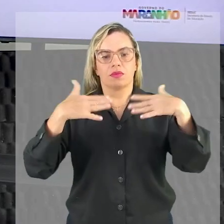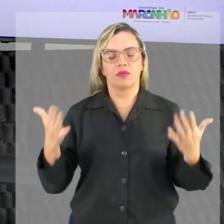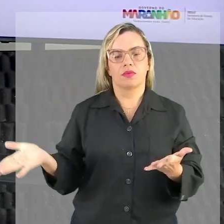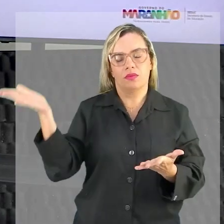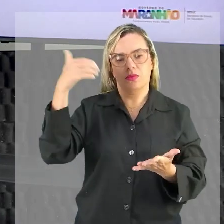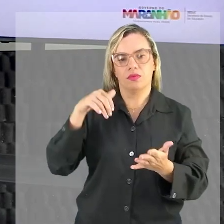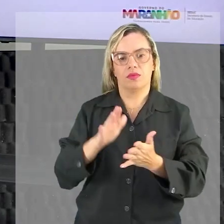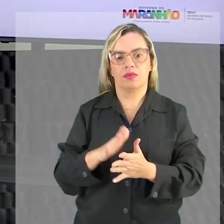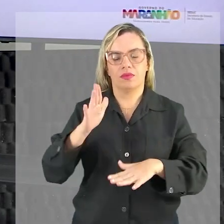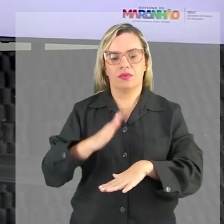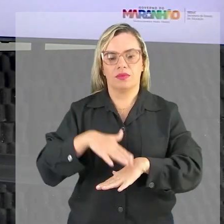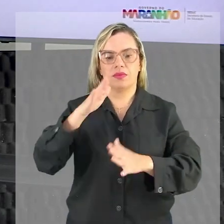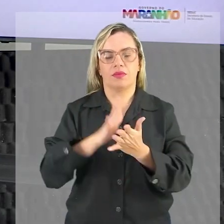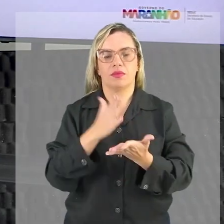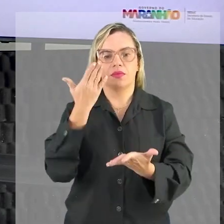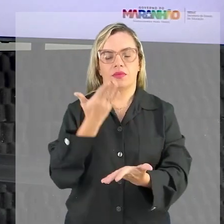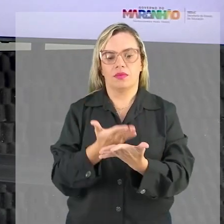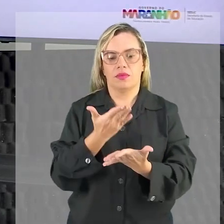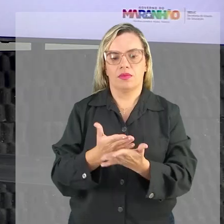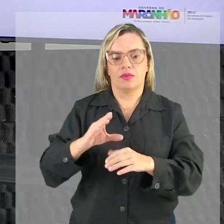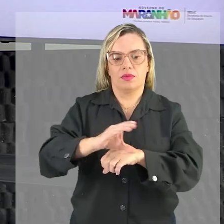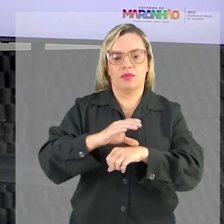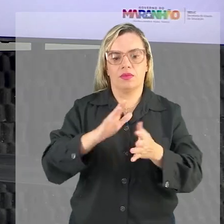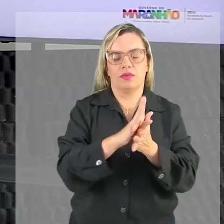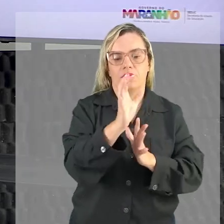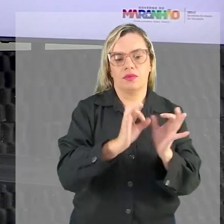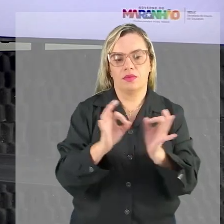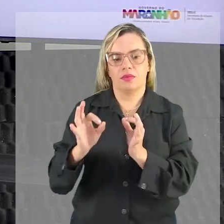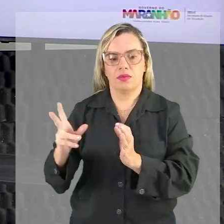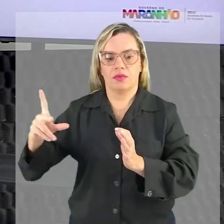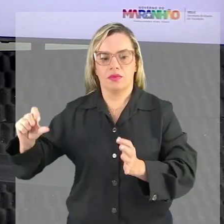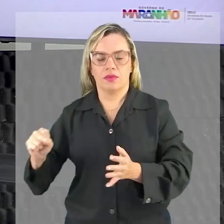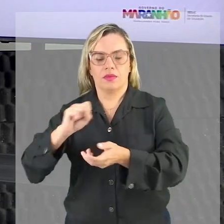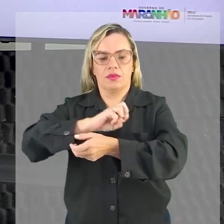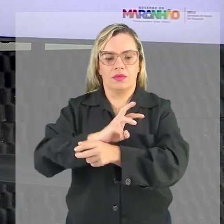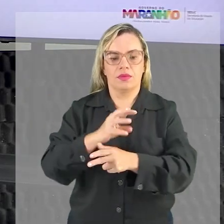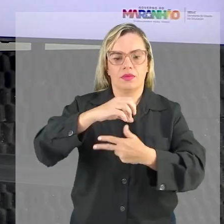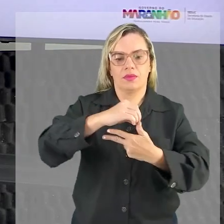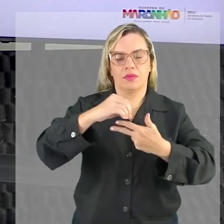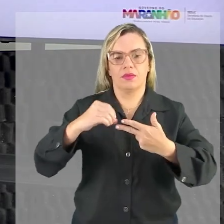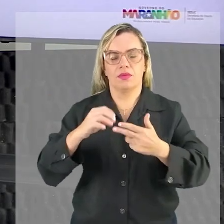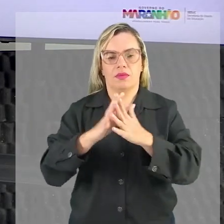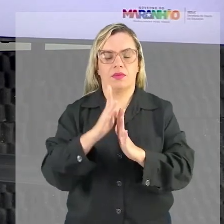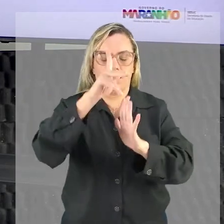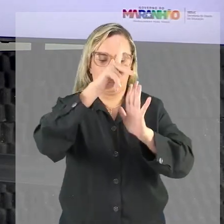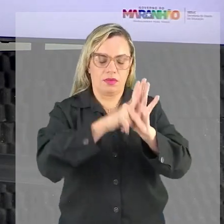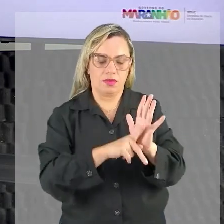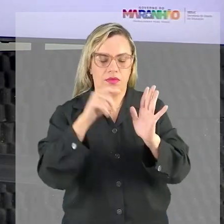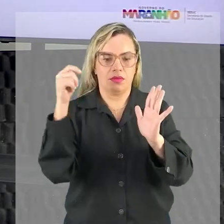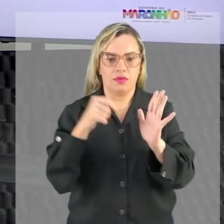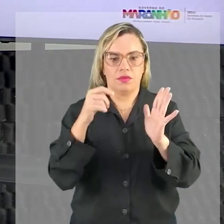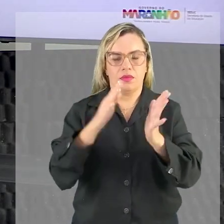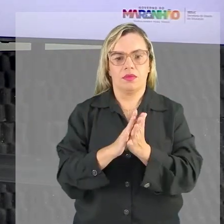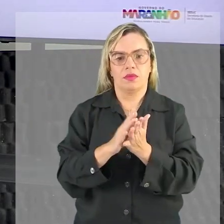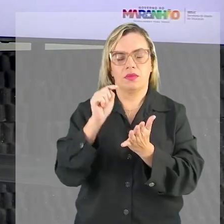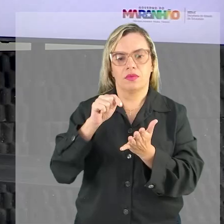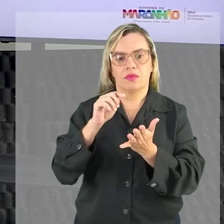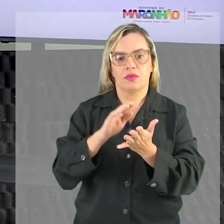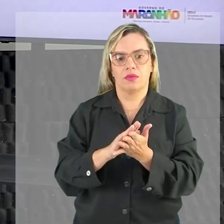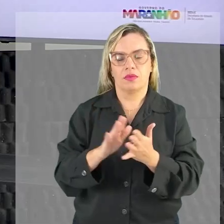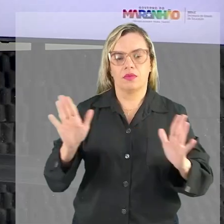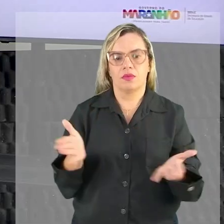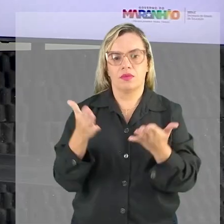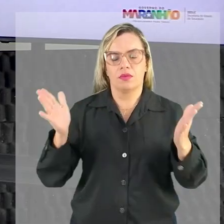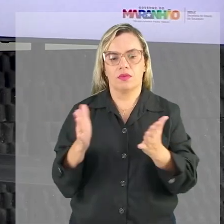Vamos para mais uma aula do nosso cursinho preparatório Paz do Enem. Tá? Esse projeto ele é financiado pelo governo do